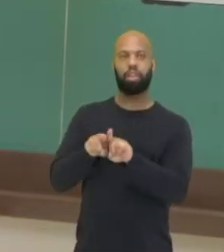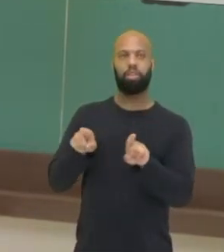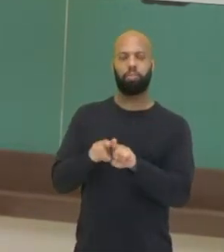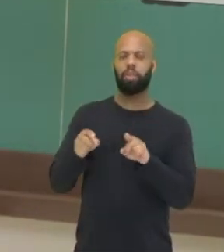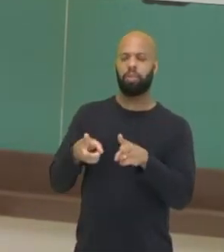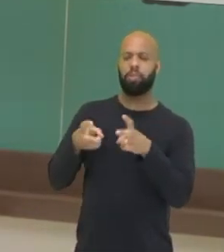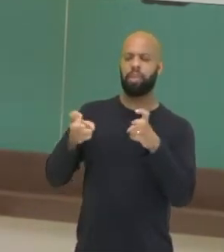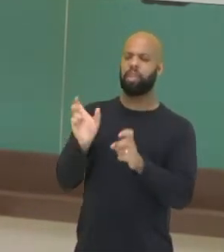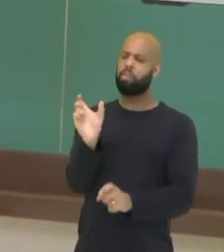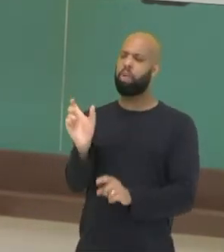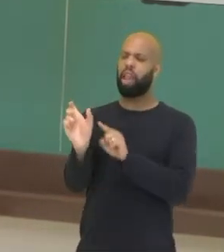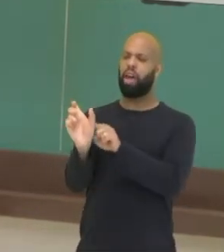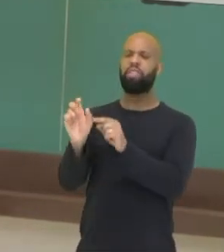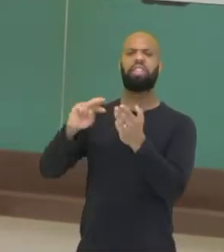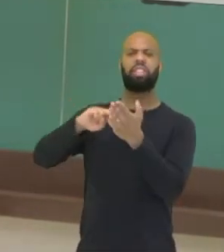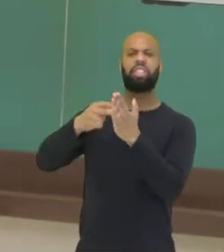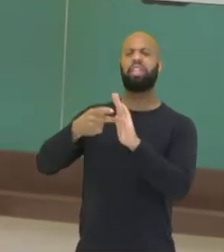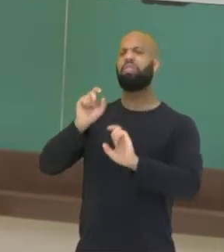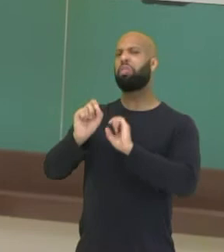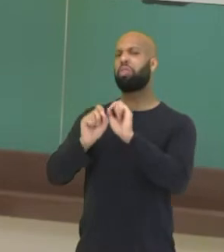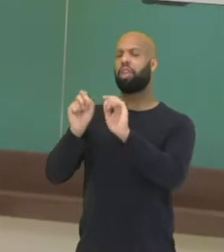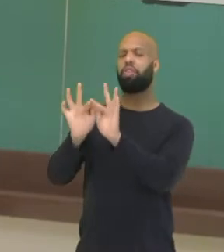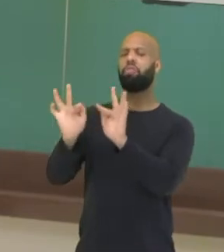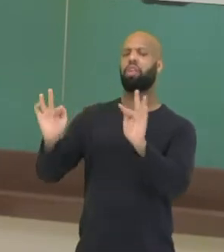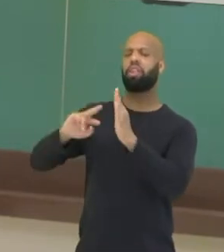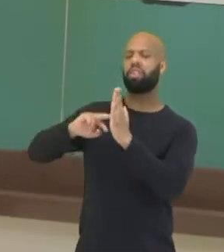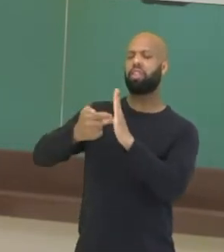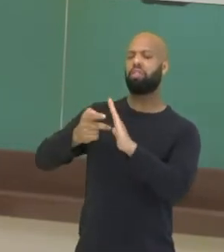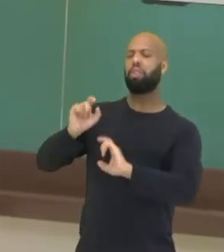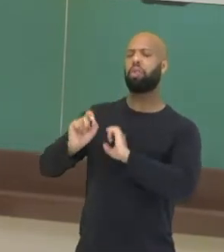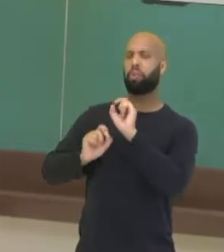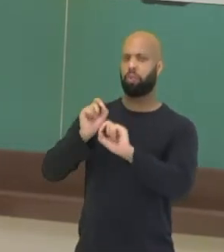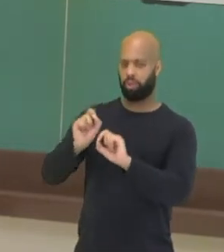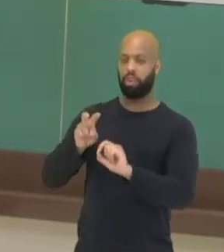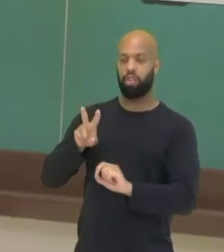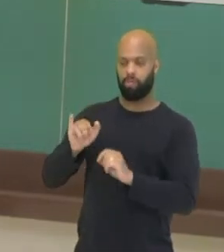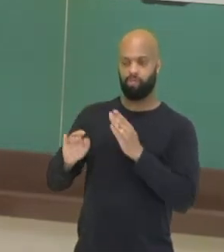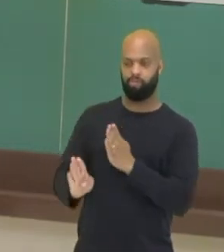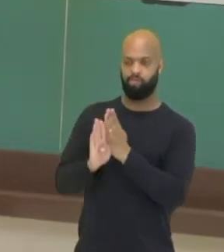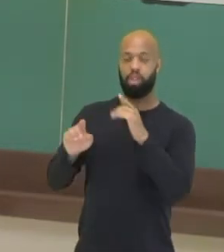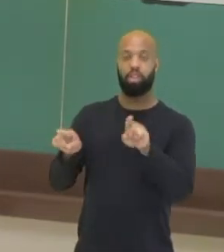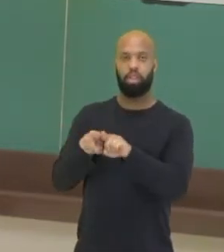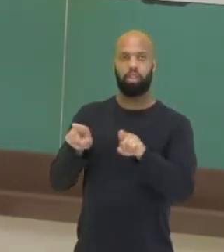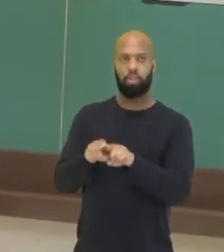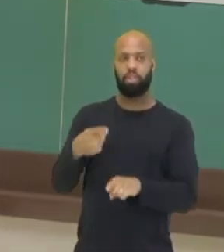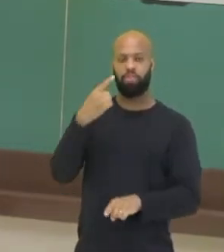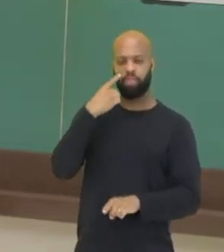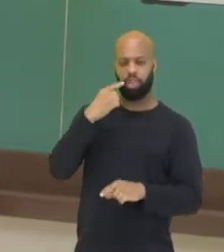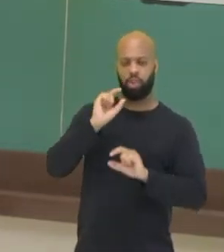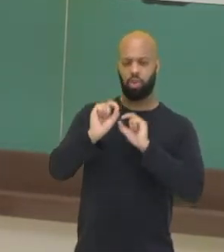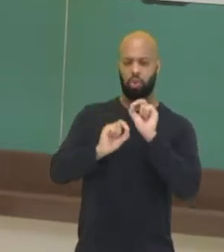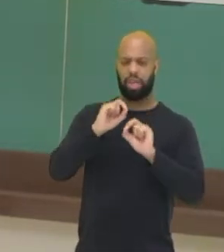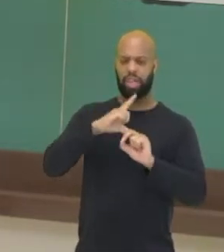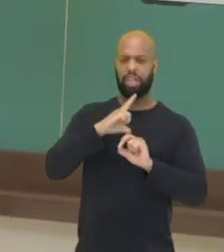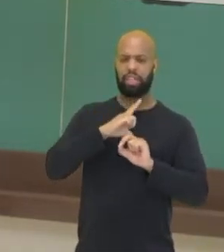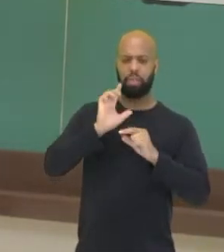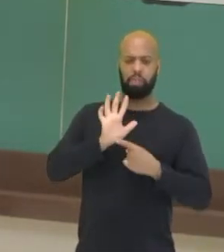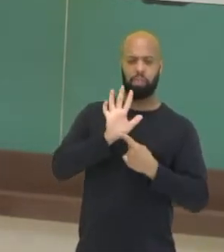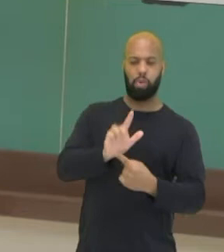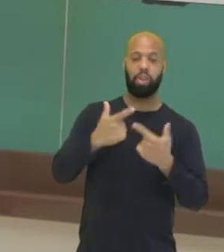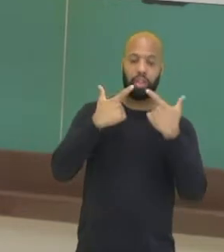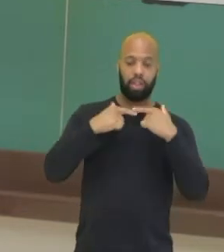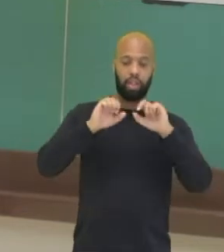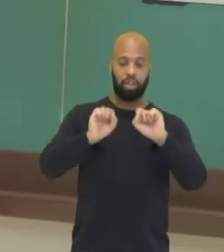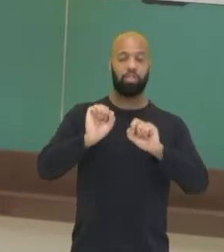inferir o sentido de uma palavra ou expressões utilizadas e identificar as marcas linguísticas que evidenciam